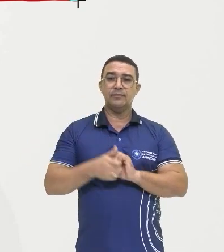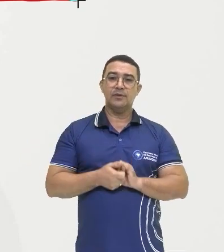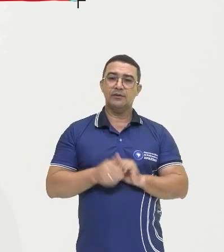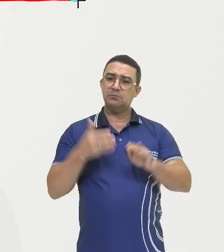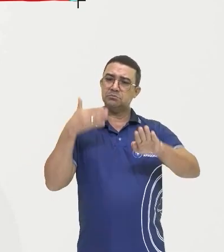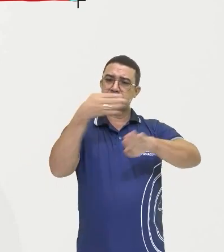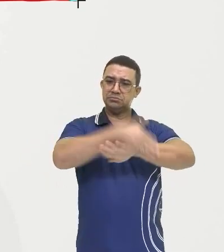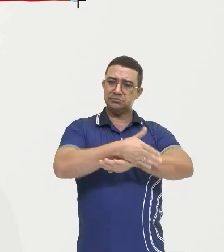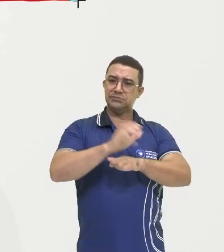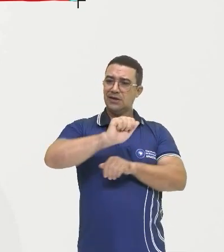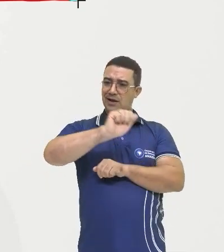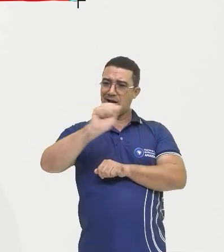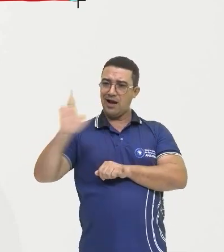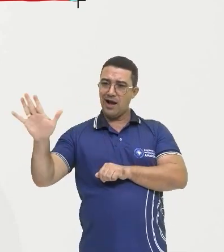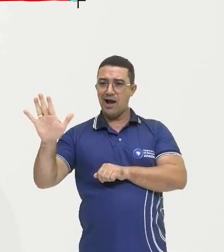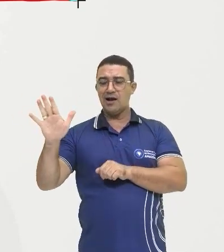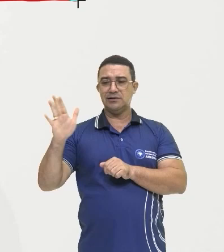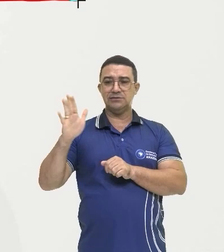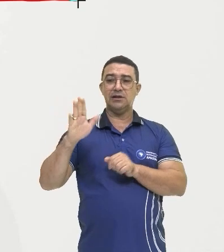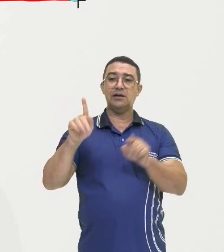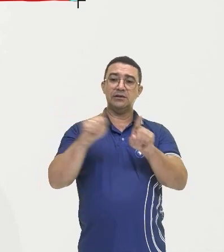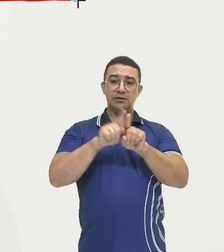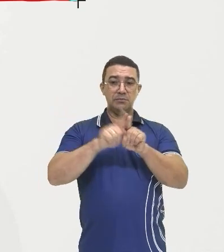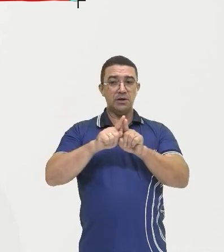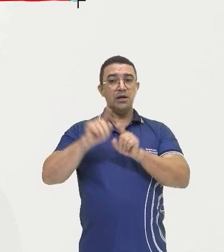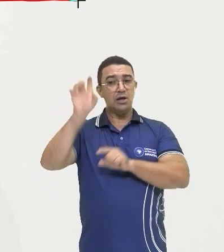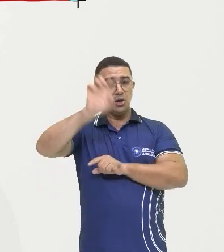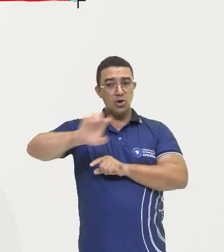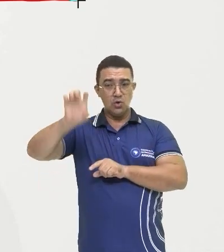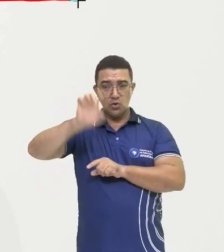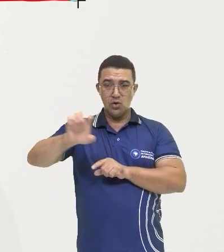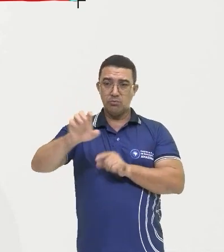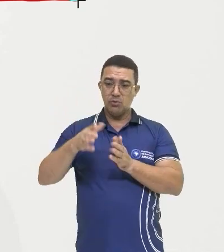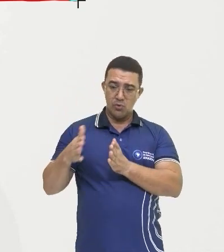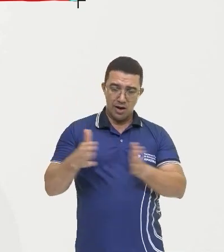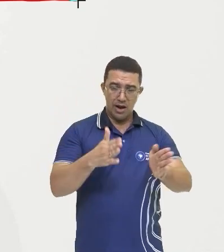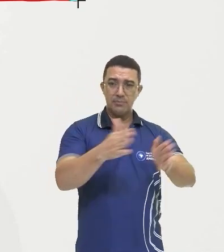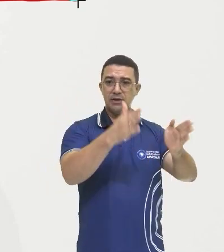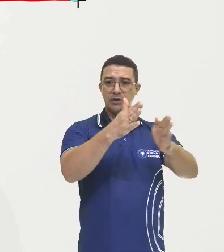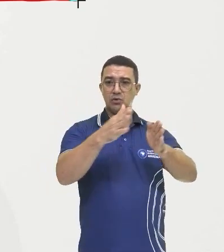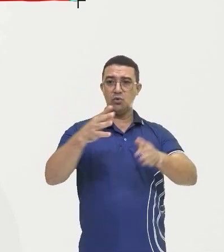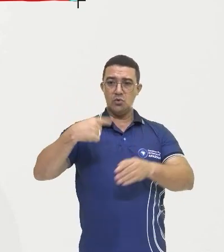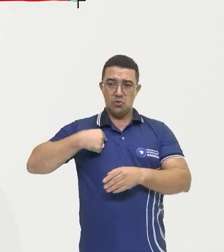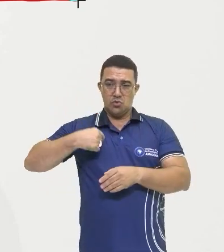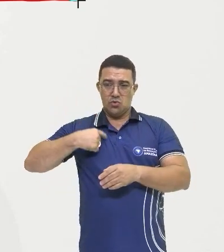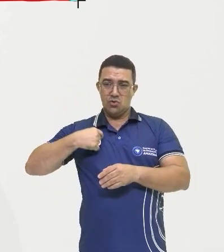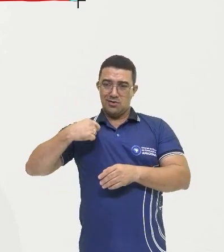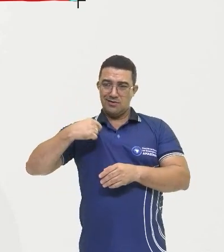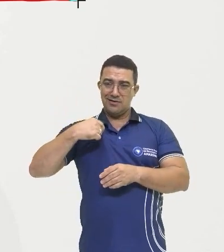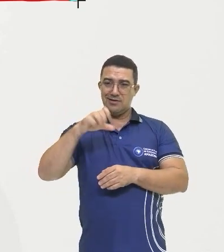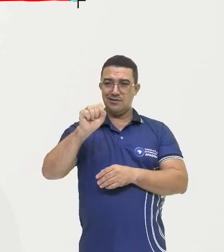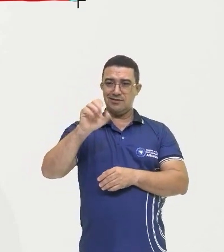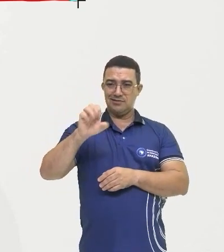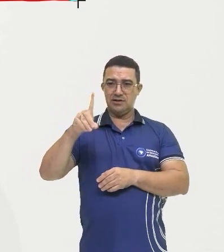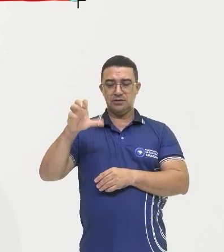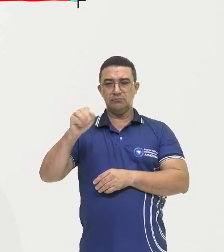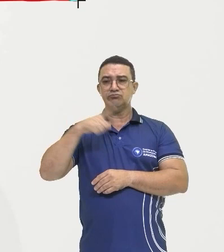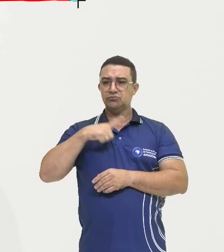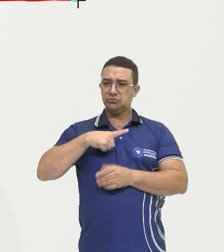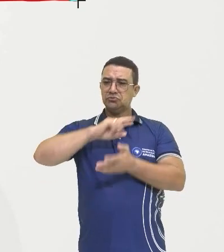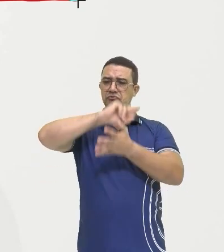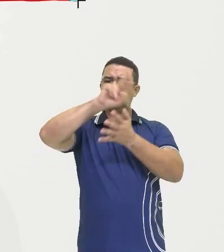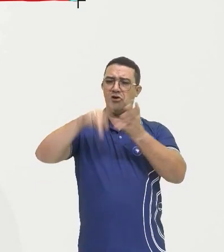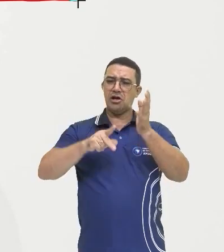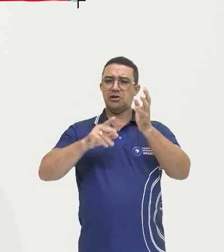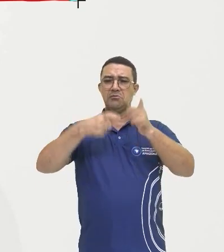Médio até a Europa, tá certo? Essa rota aí foi palco de disputas e contendas entre os diferentes países do mundo,